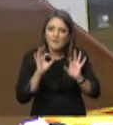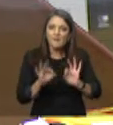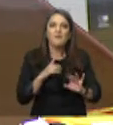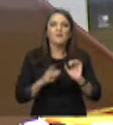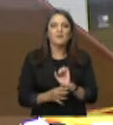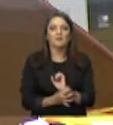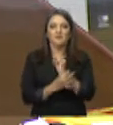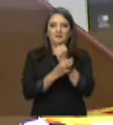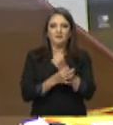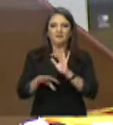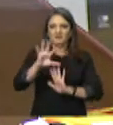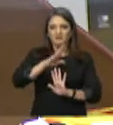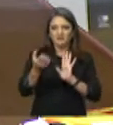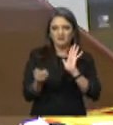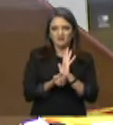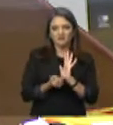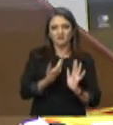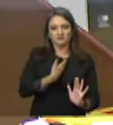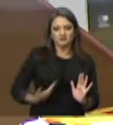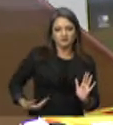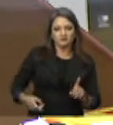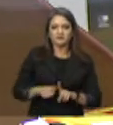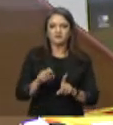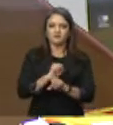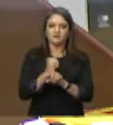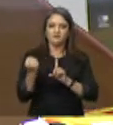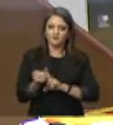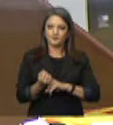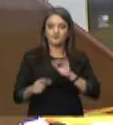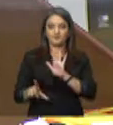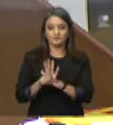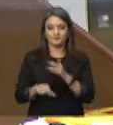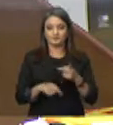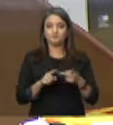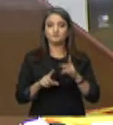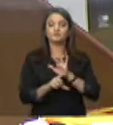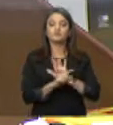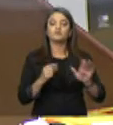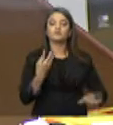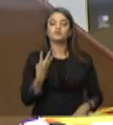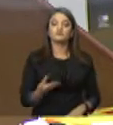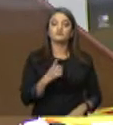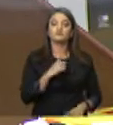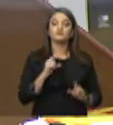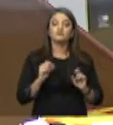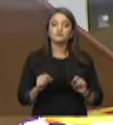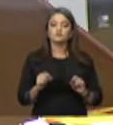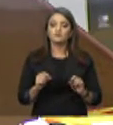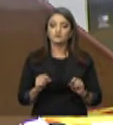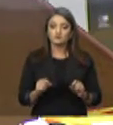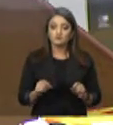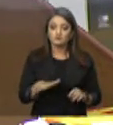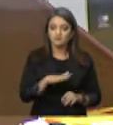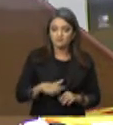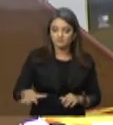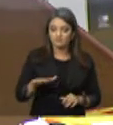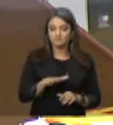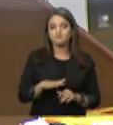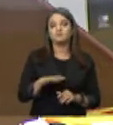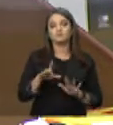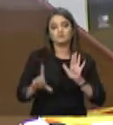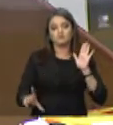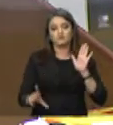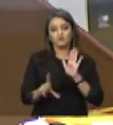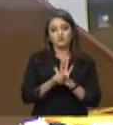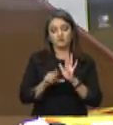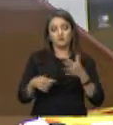de assegurar a integridade do patrimônio público e social nos termos desta lei Parágrafo 4 aplicam-se ao sistema da improbidade e disciplinada